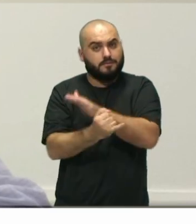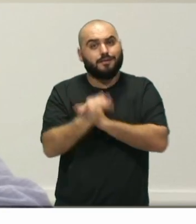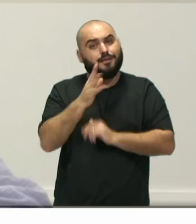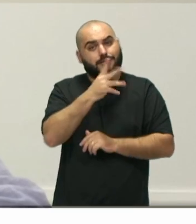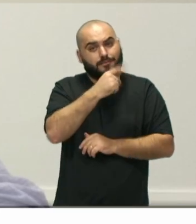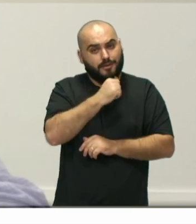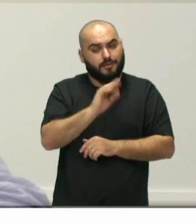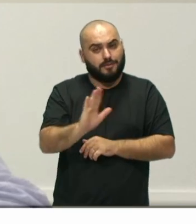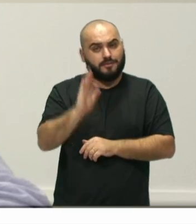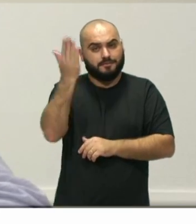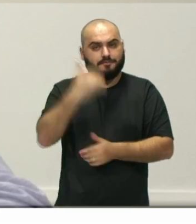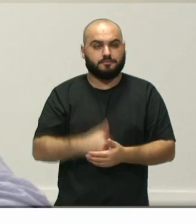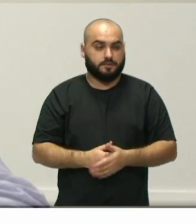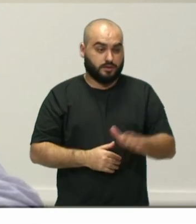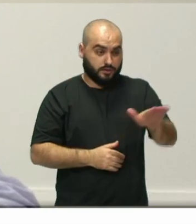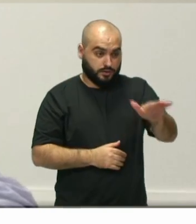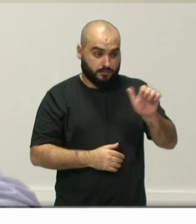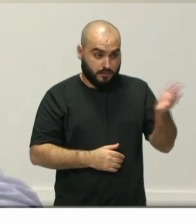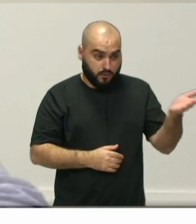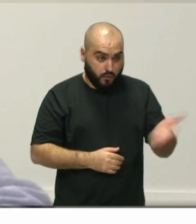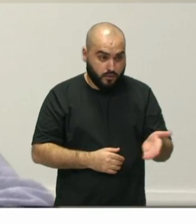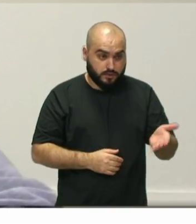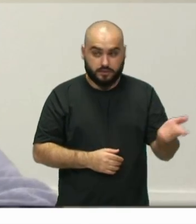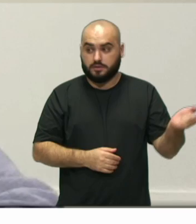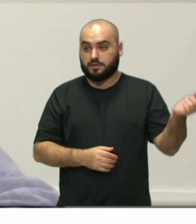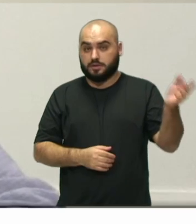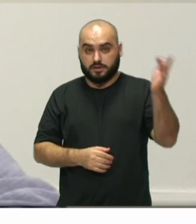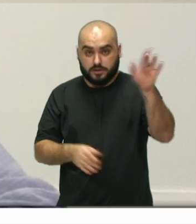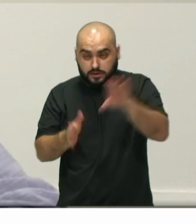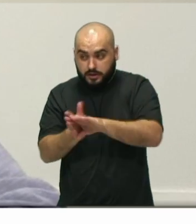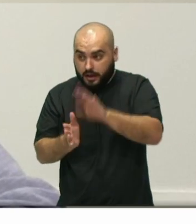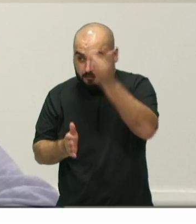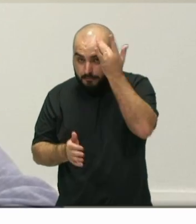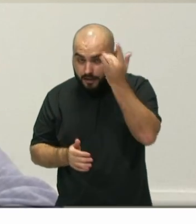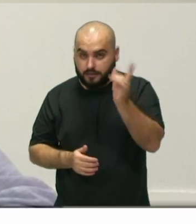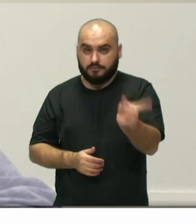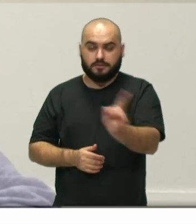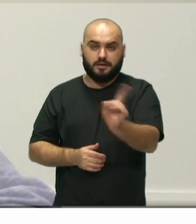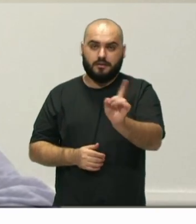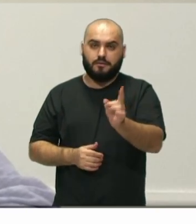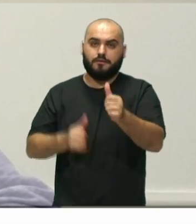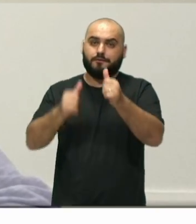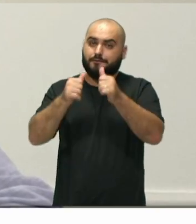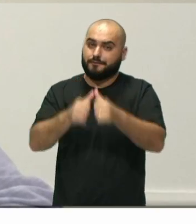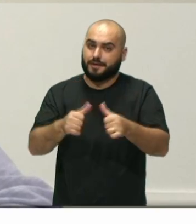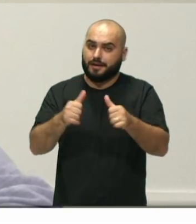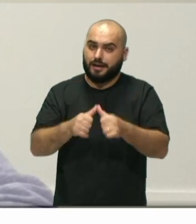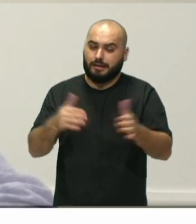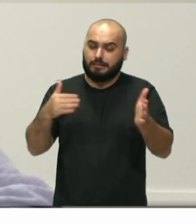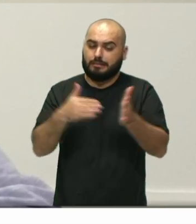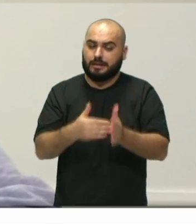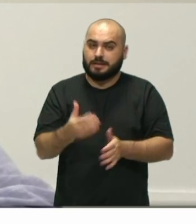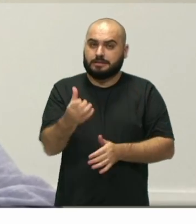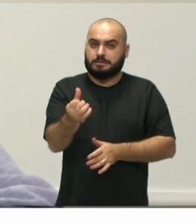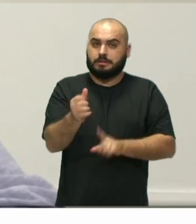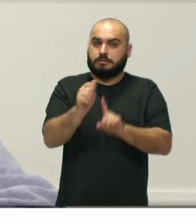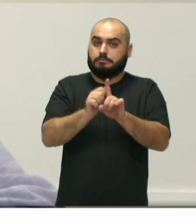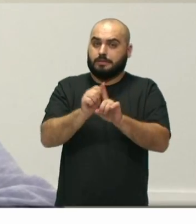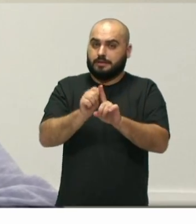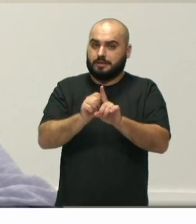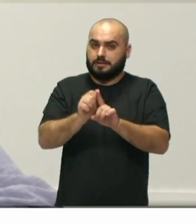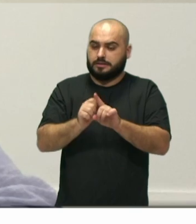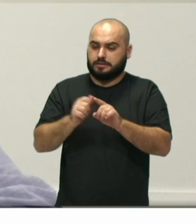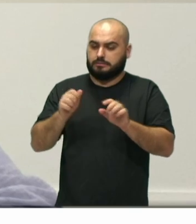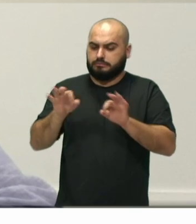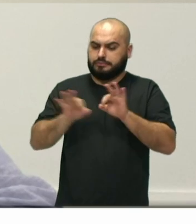para acontecer. Se eu chamar o guarda hoje, ele não vai vir para a nossa cidade amanhã. Ele tem que ficar no mínimo 6 meses na academia,